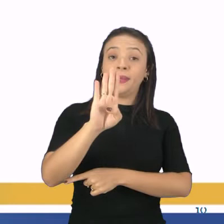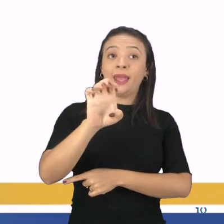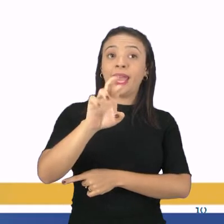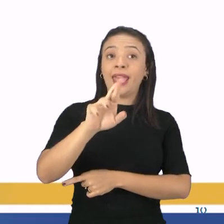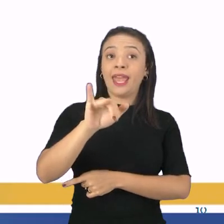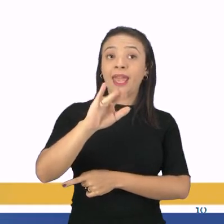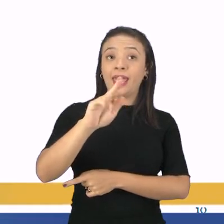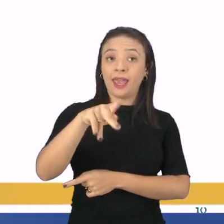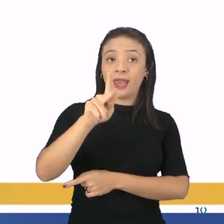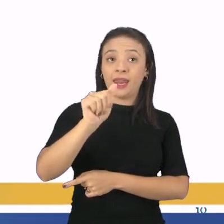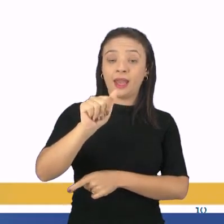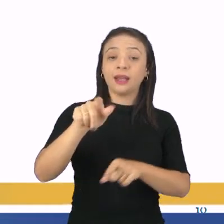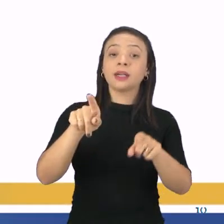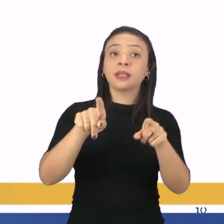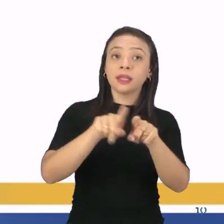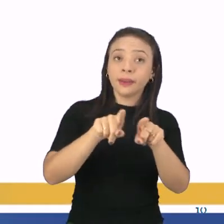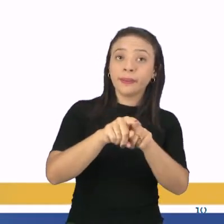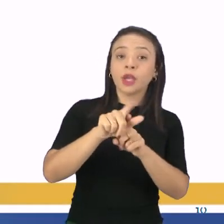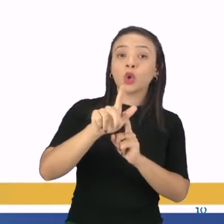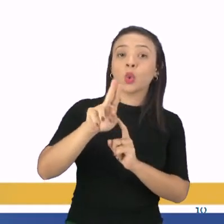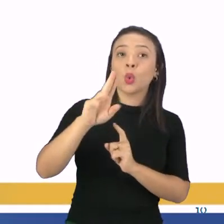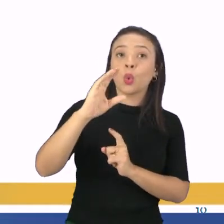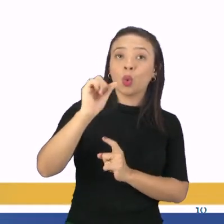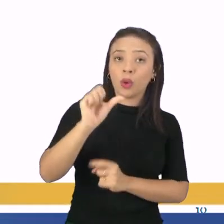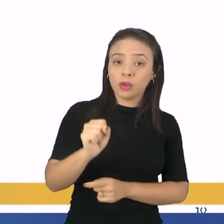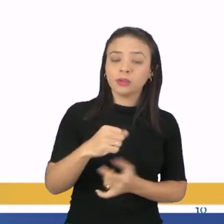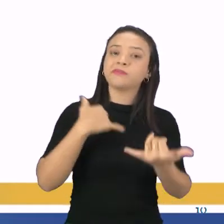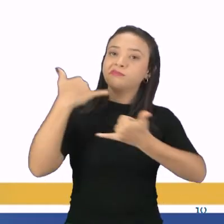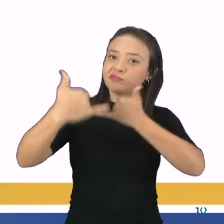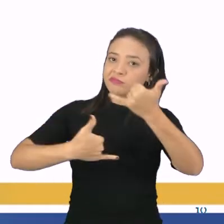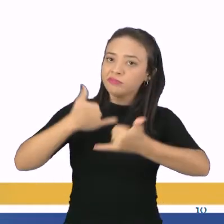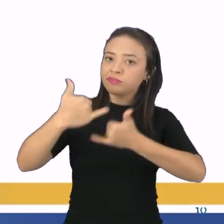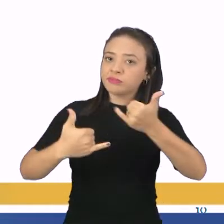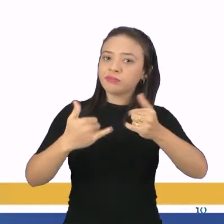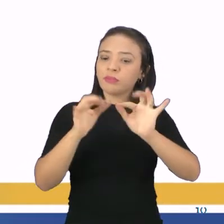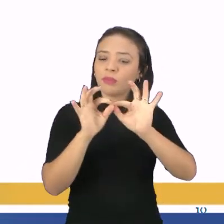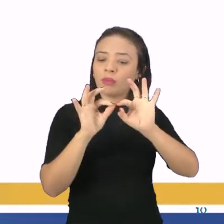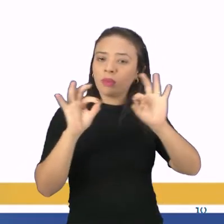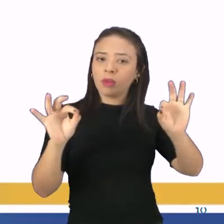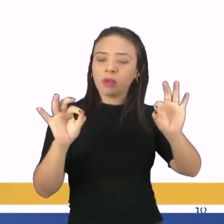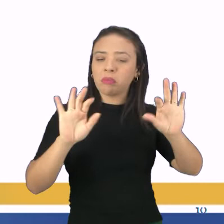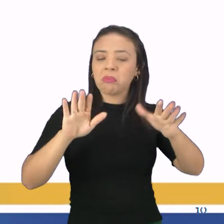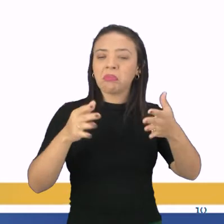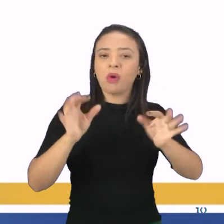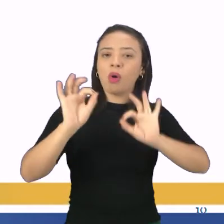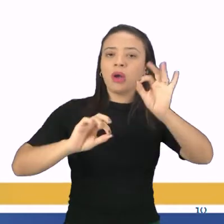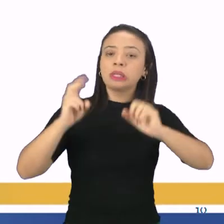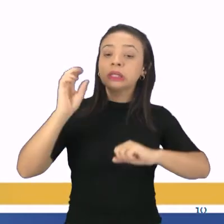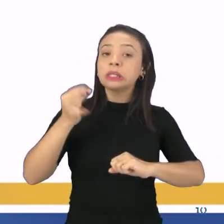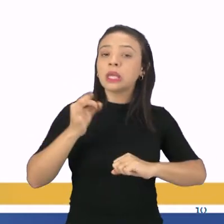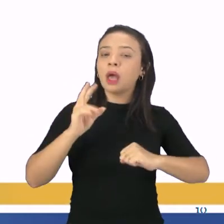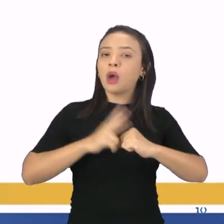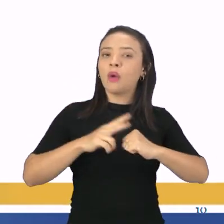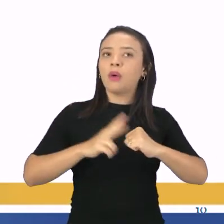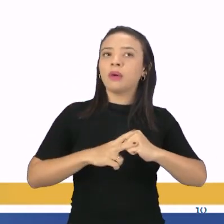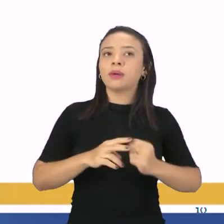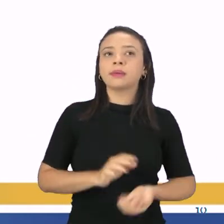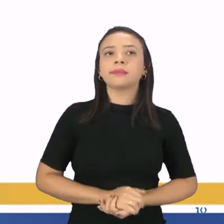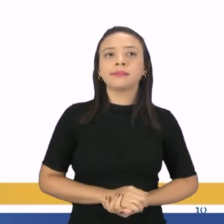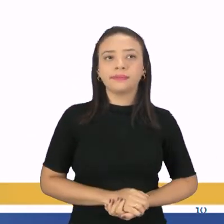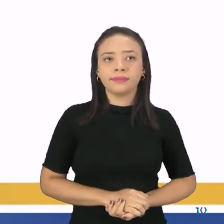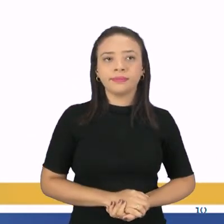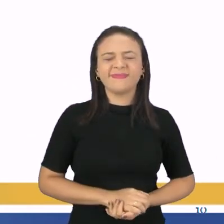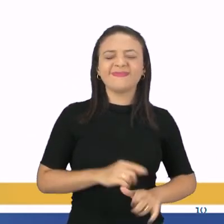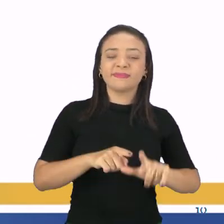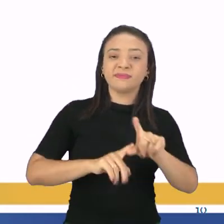Lucas playing. Erica e Lucas jogando. Qual é a conjugação correta aí do verbo to be?